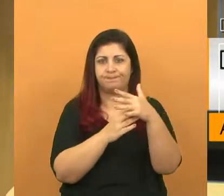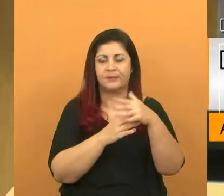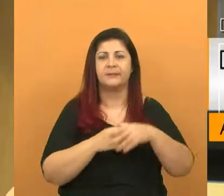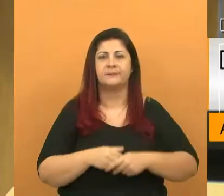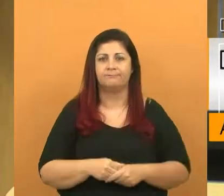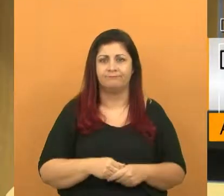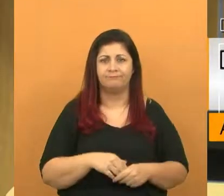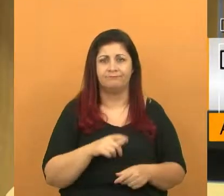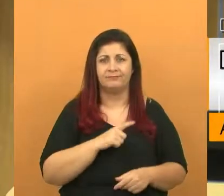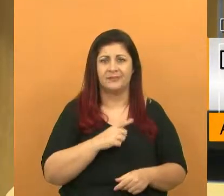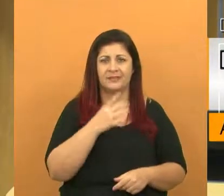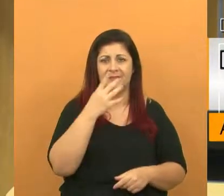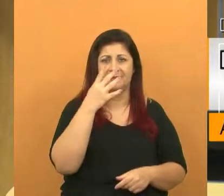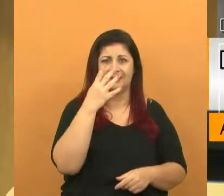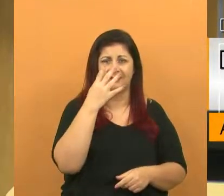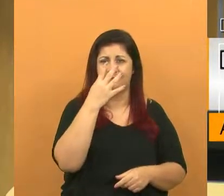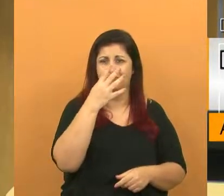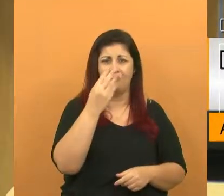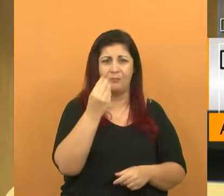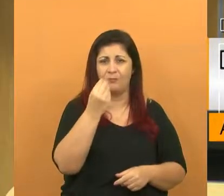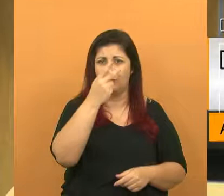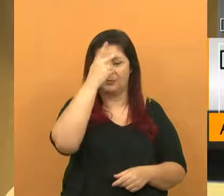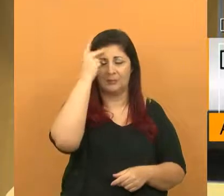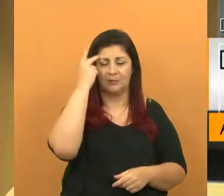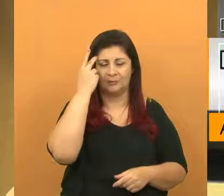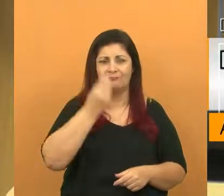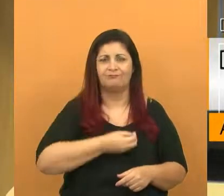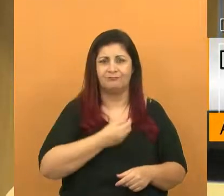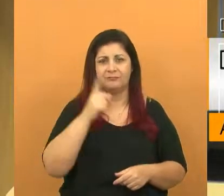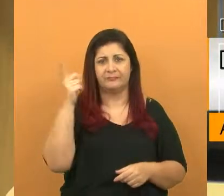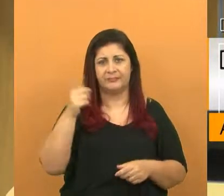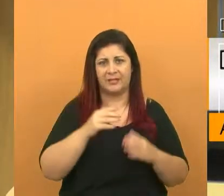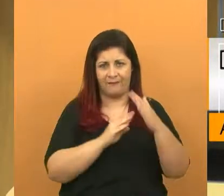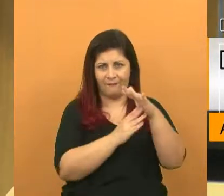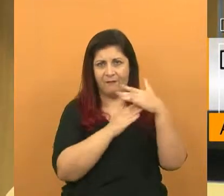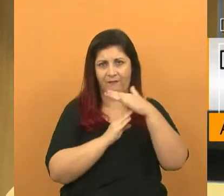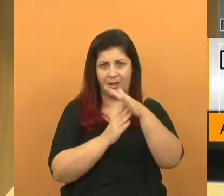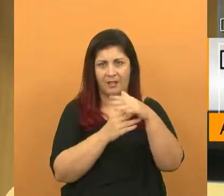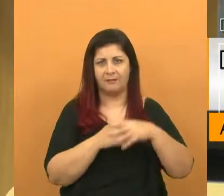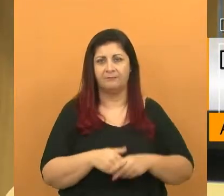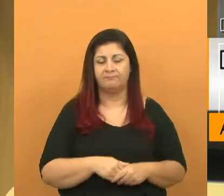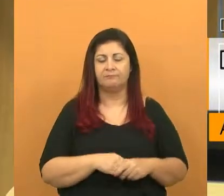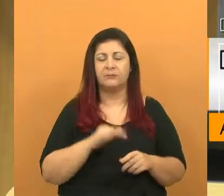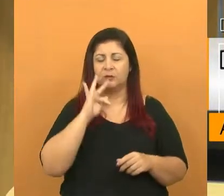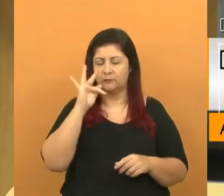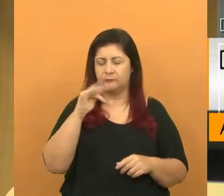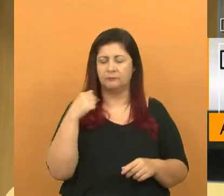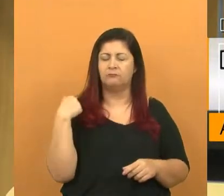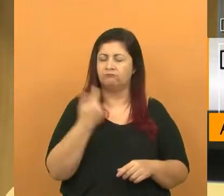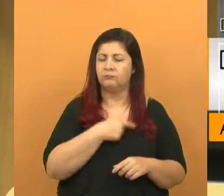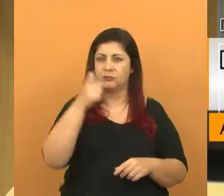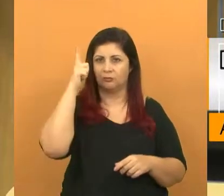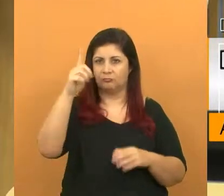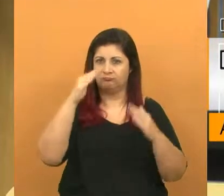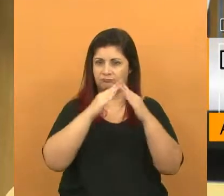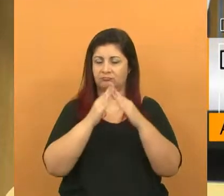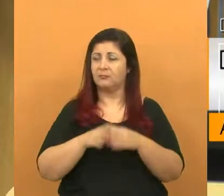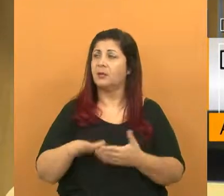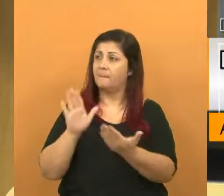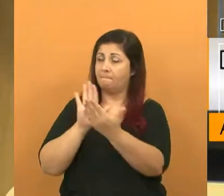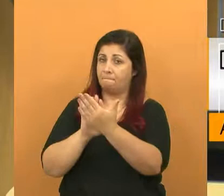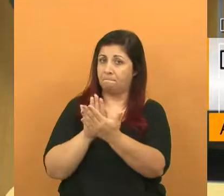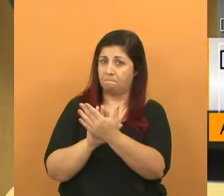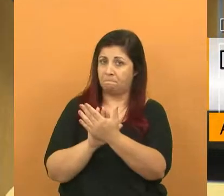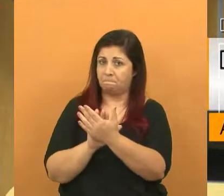347 nós vamos fazer outra lagoa azul lá mas vai ser lagoa azul dois se deus quiser a disparar bem